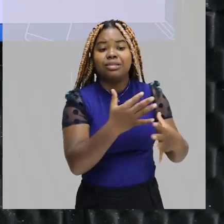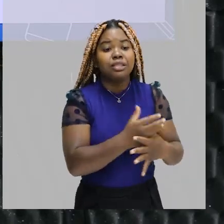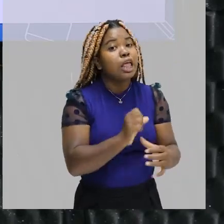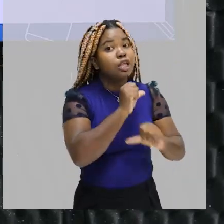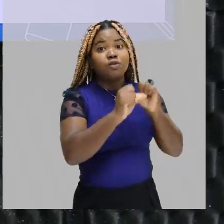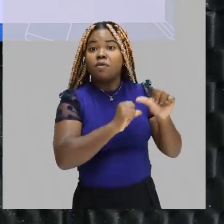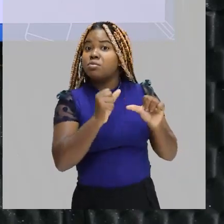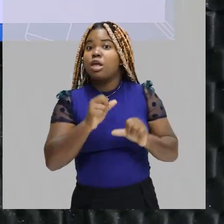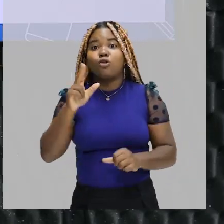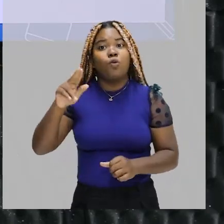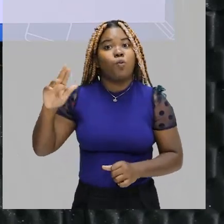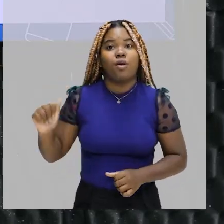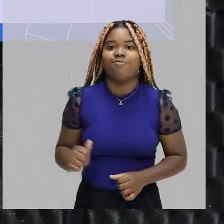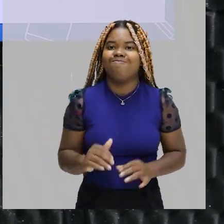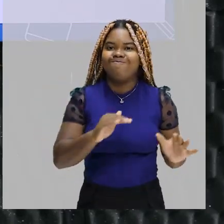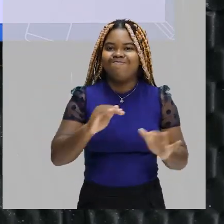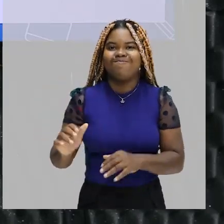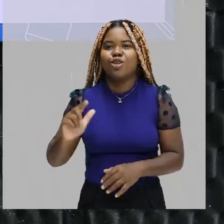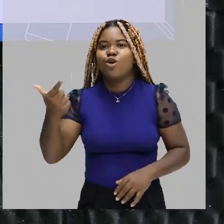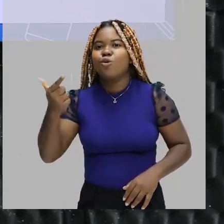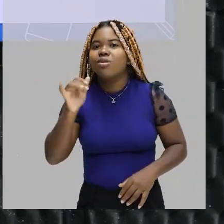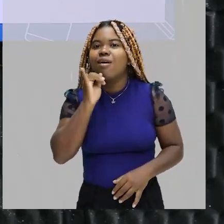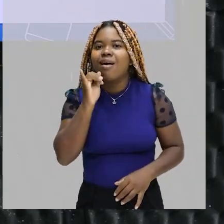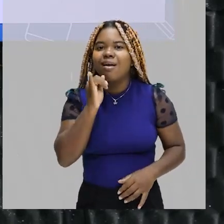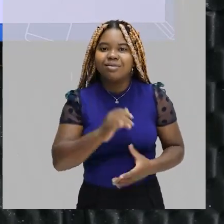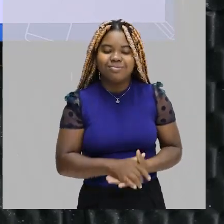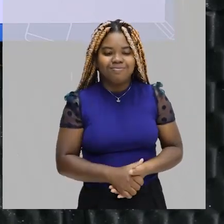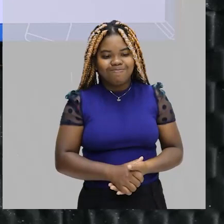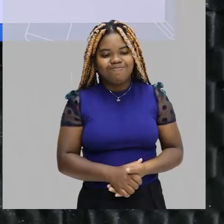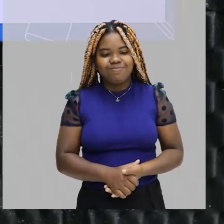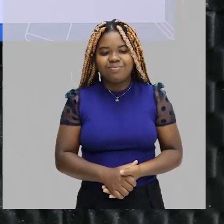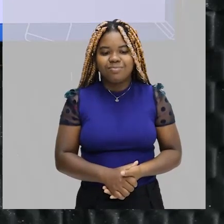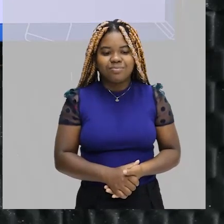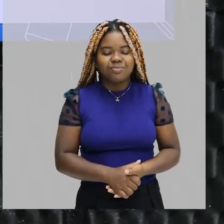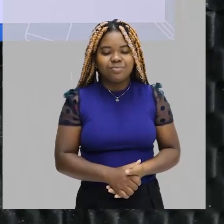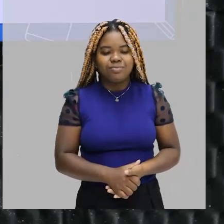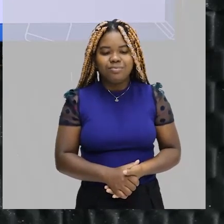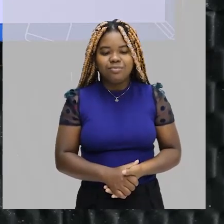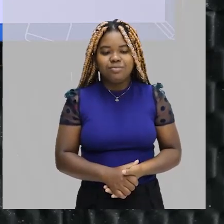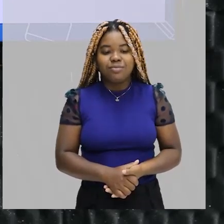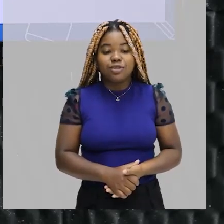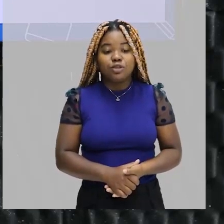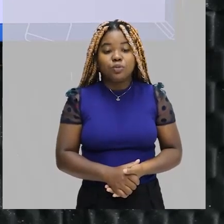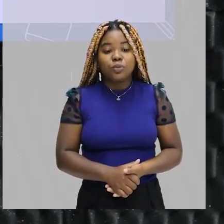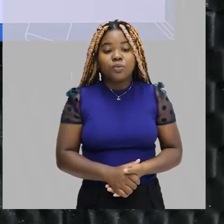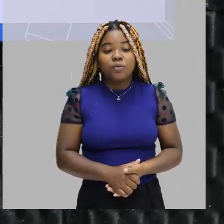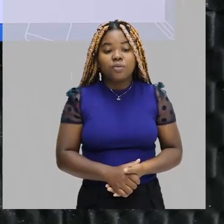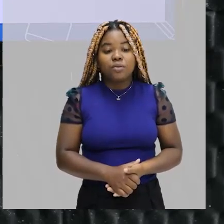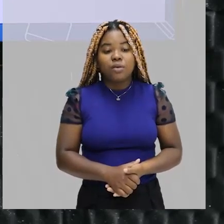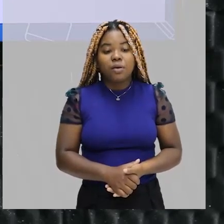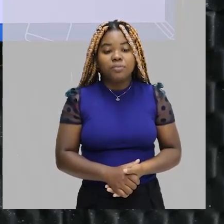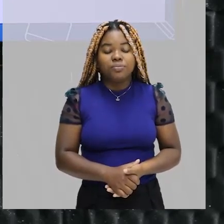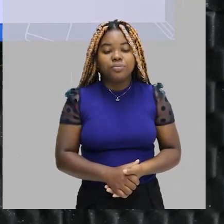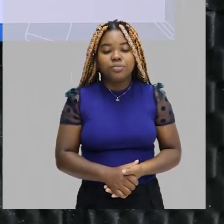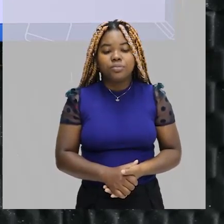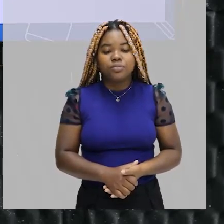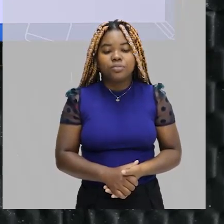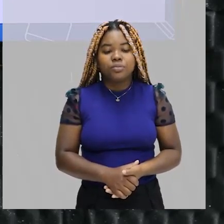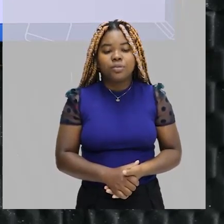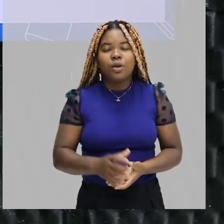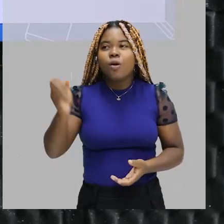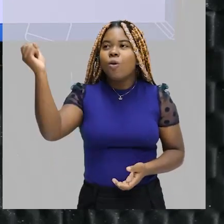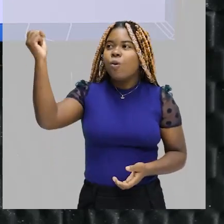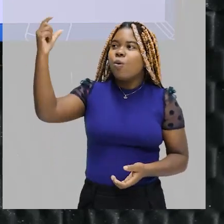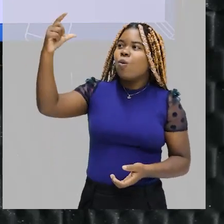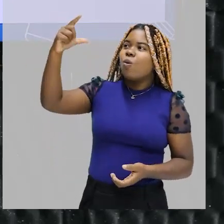mudar. Tá? The sun rises in the east. Olha um exemplo de verdade universal. O